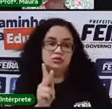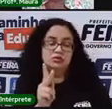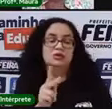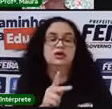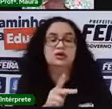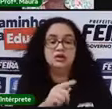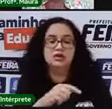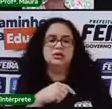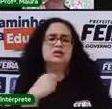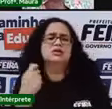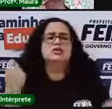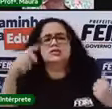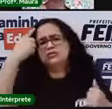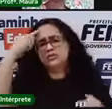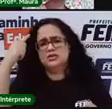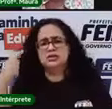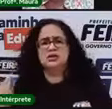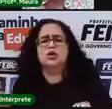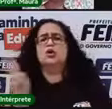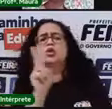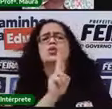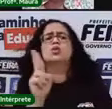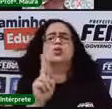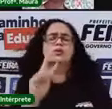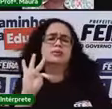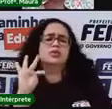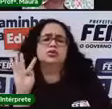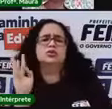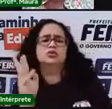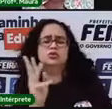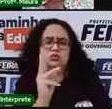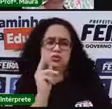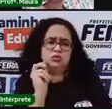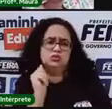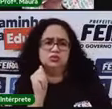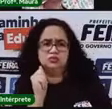Não sei por que esses meninos inventam esses nomes todos assim, para se